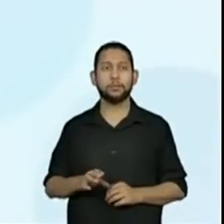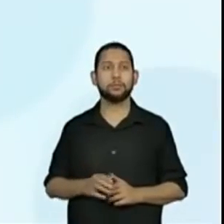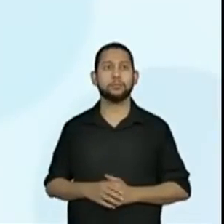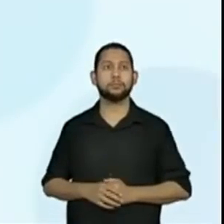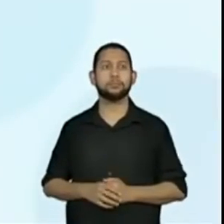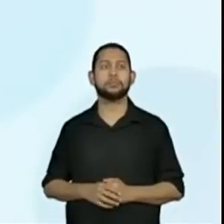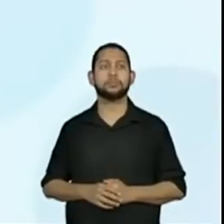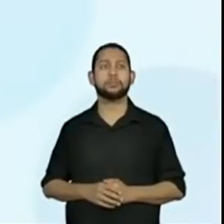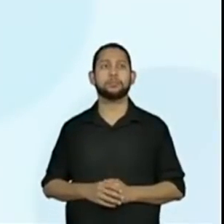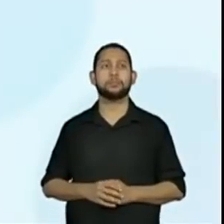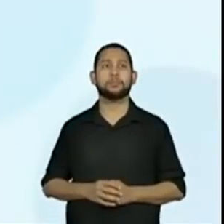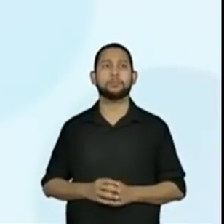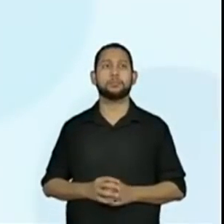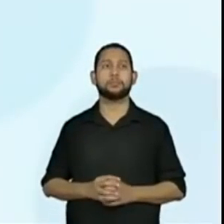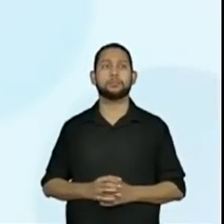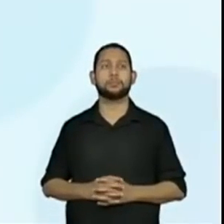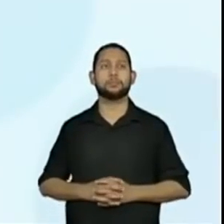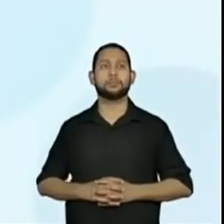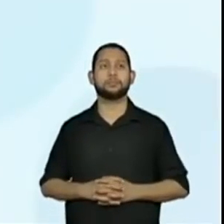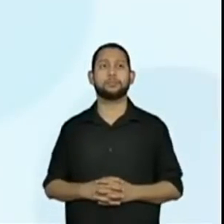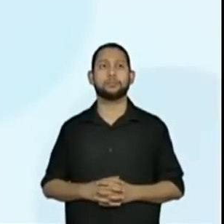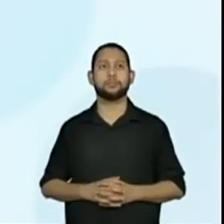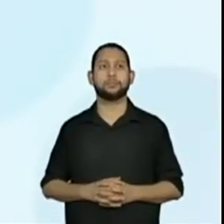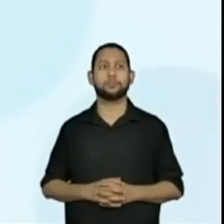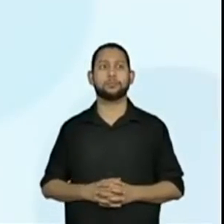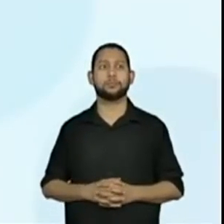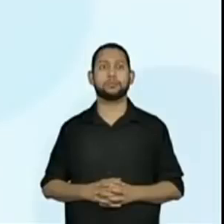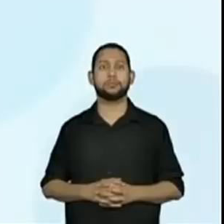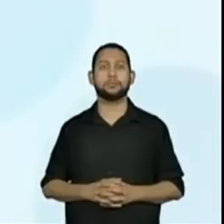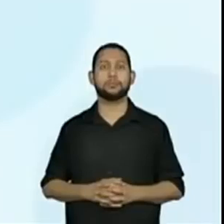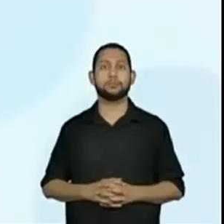deste lado